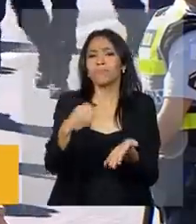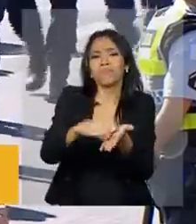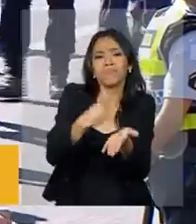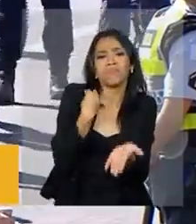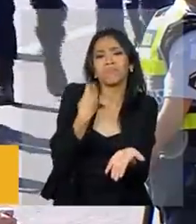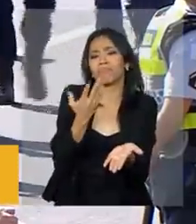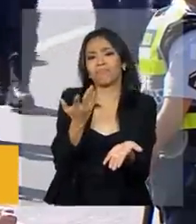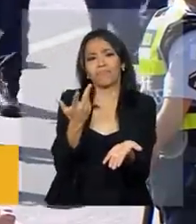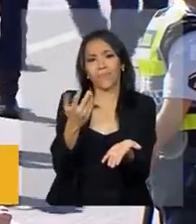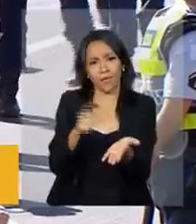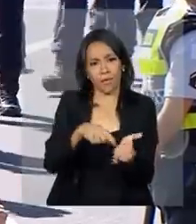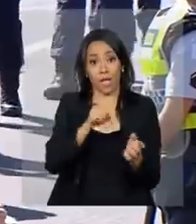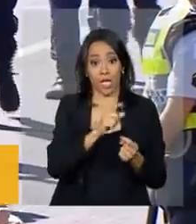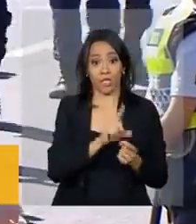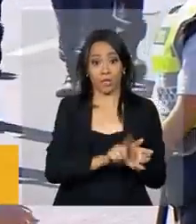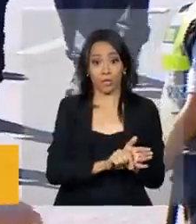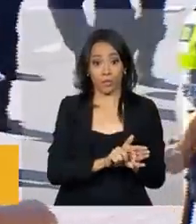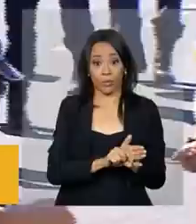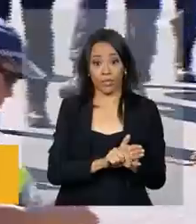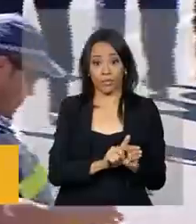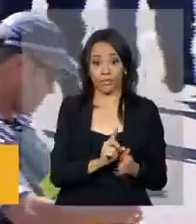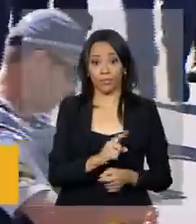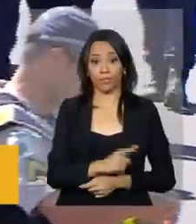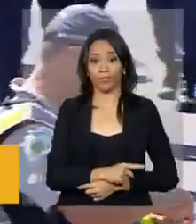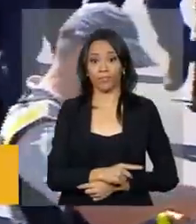recado para twitter.com/tvnbr,